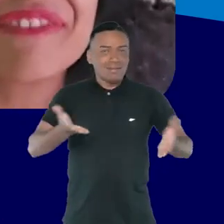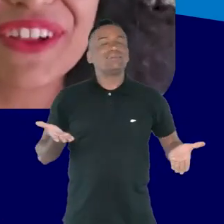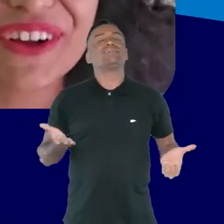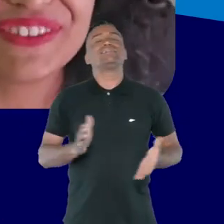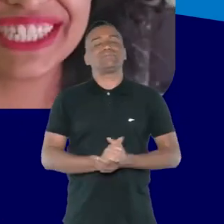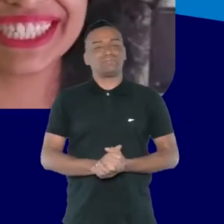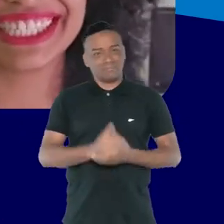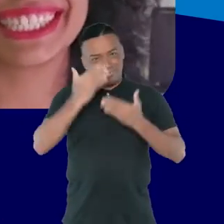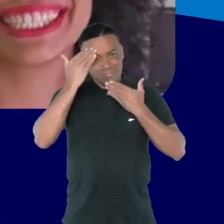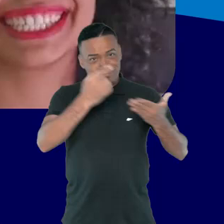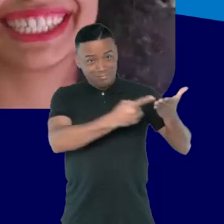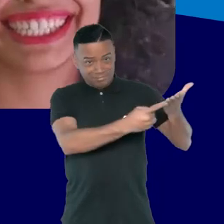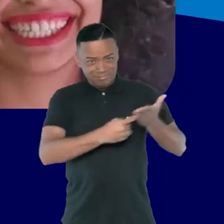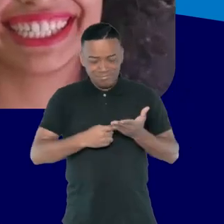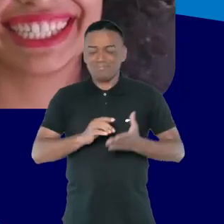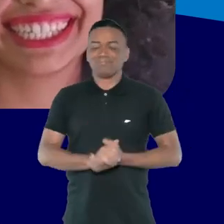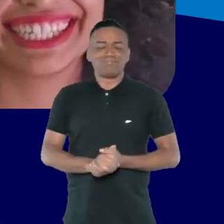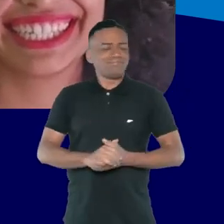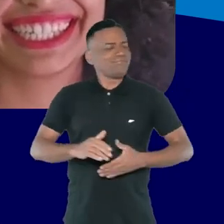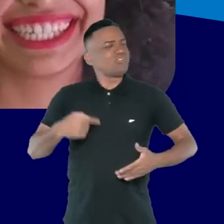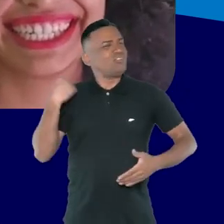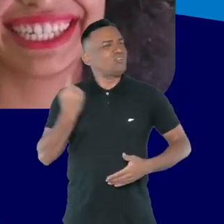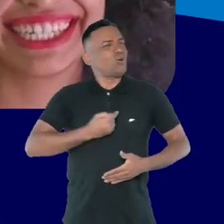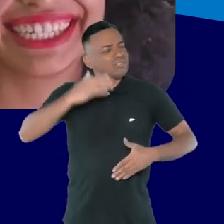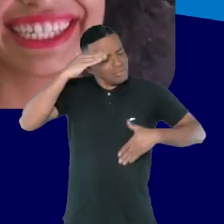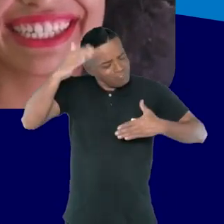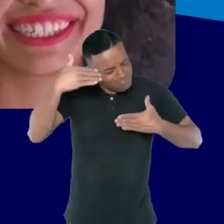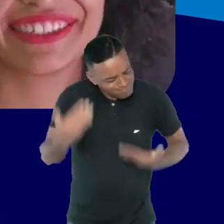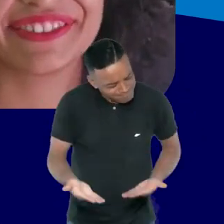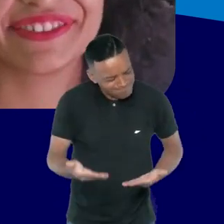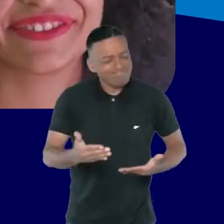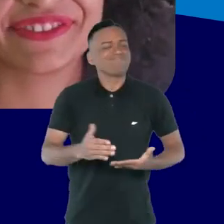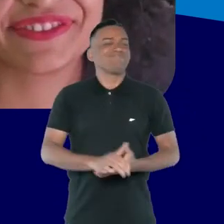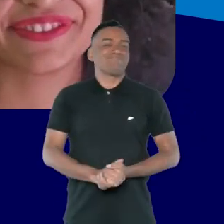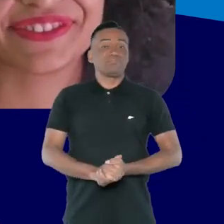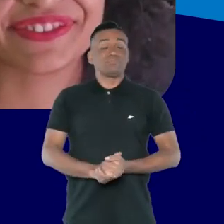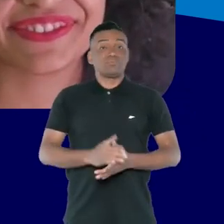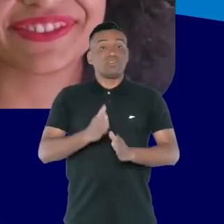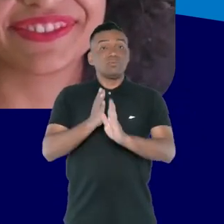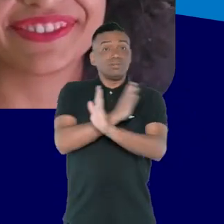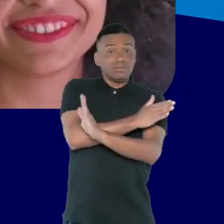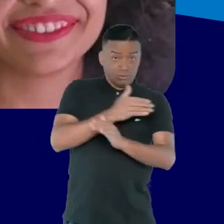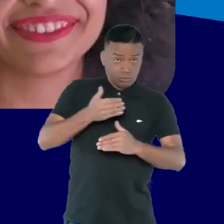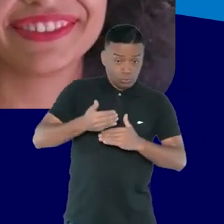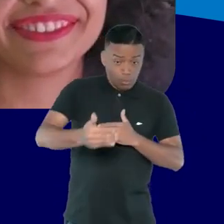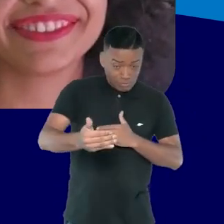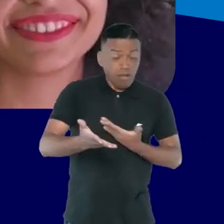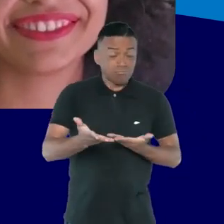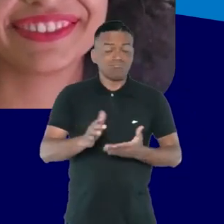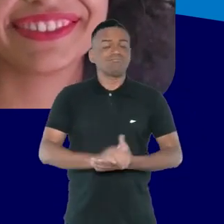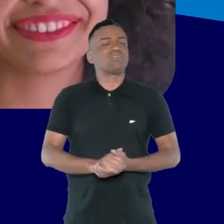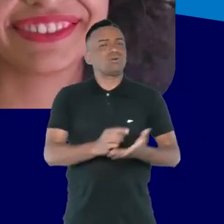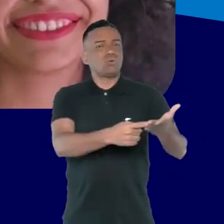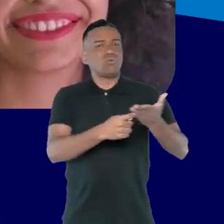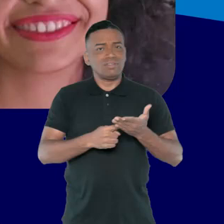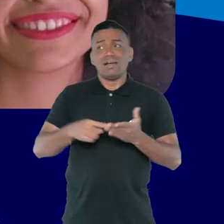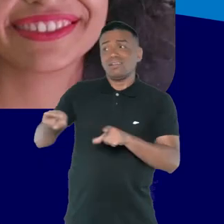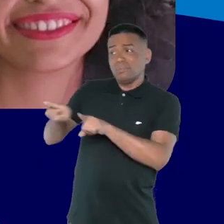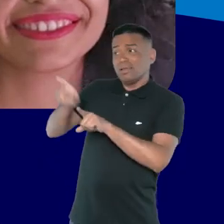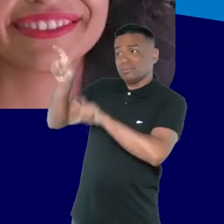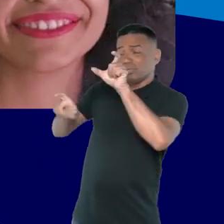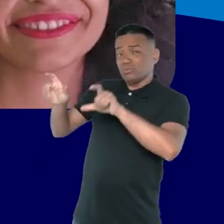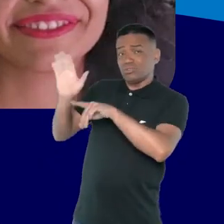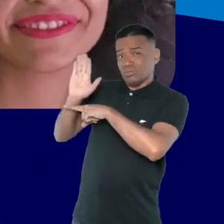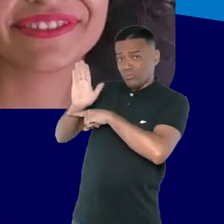Lavínia. Obrigada pelo convite. A honra nossa. Antes da gente iniciar nosso papo aqui, eu quero te convidar, e quem está nos assistindo aqui